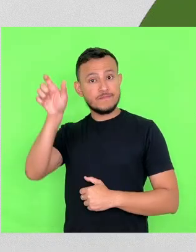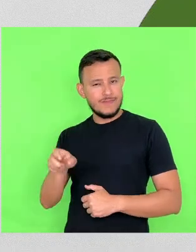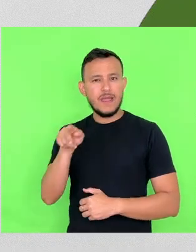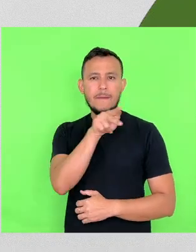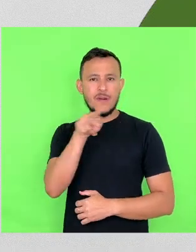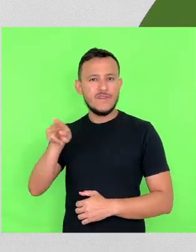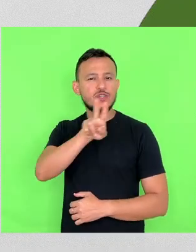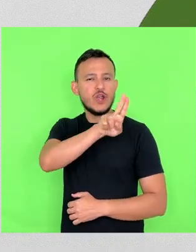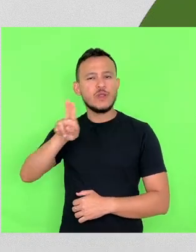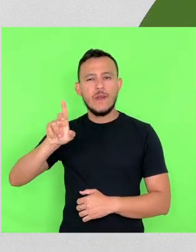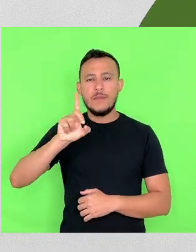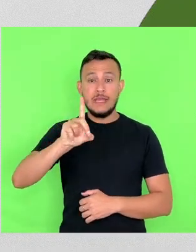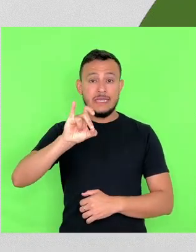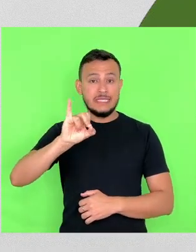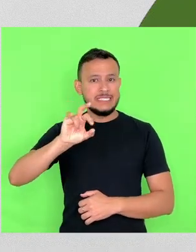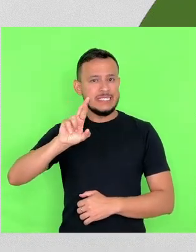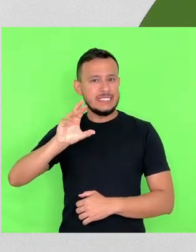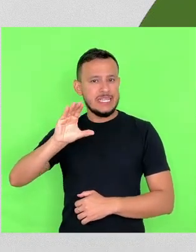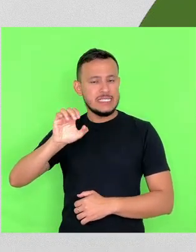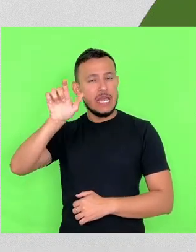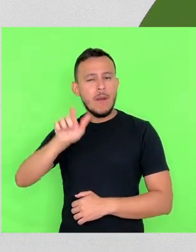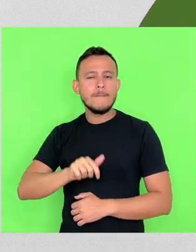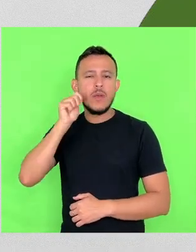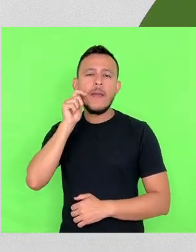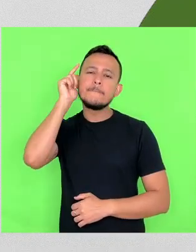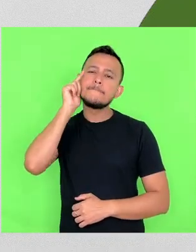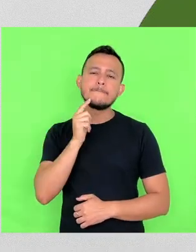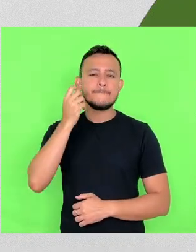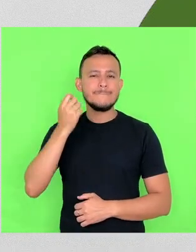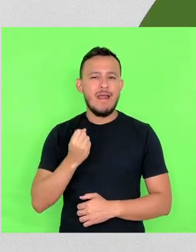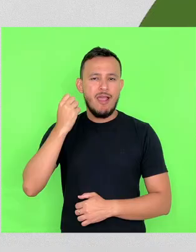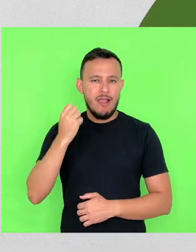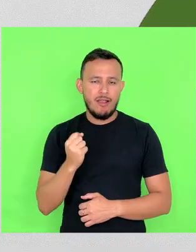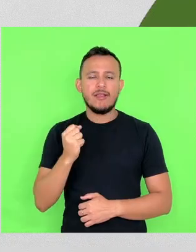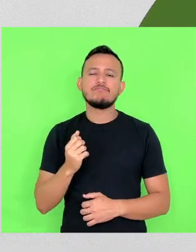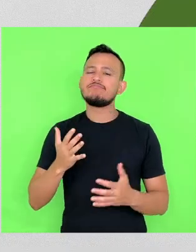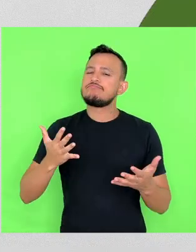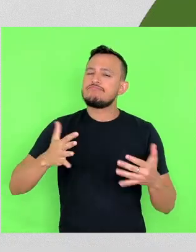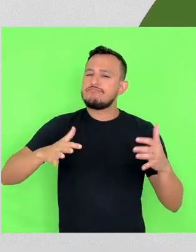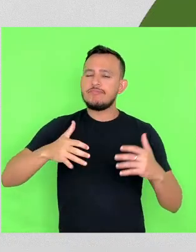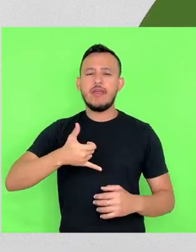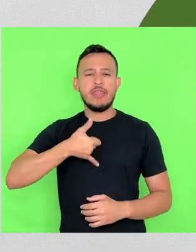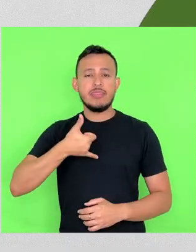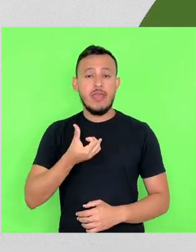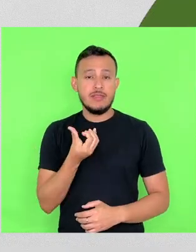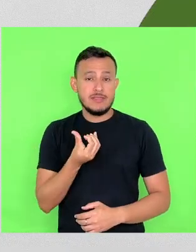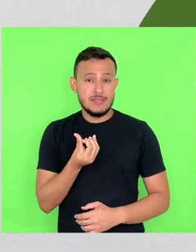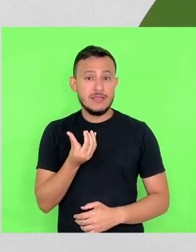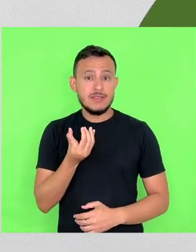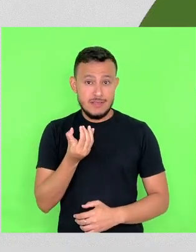A professora Dirce é uma mulher branca, de aproximadamente